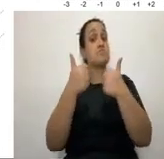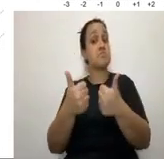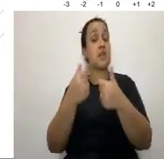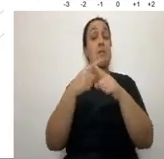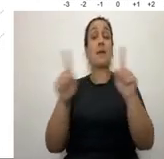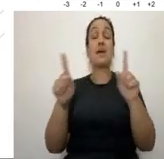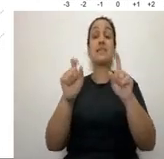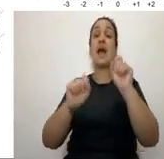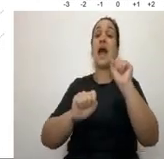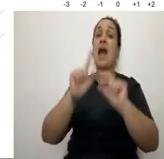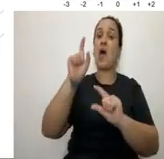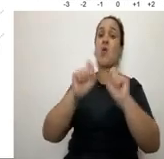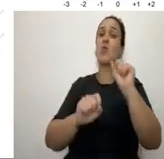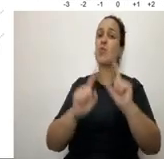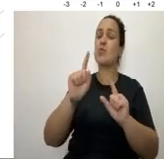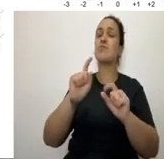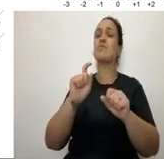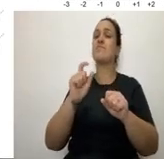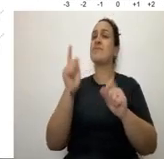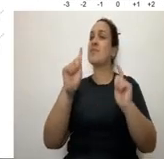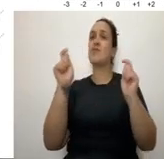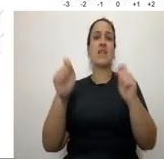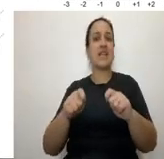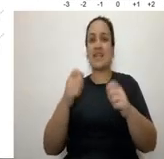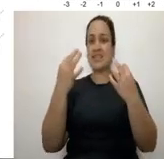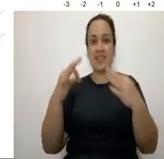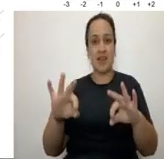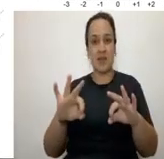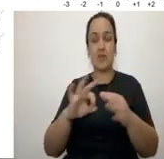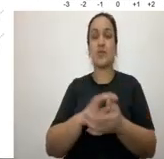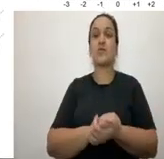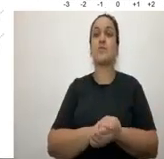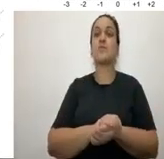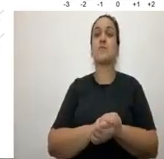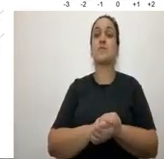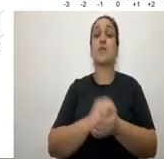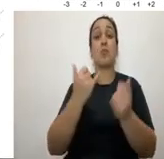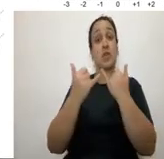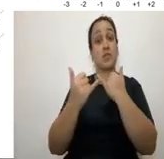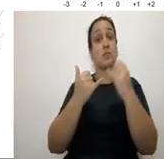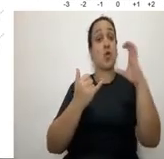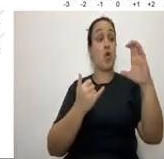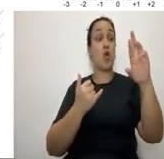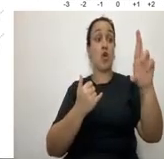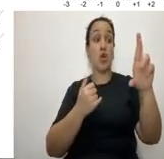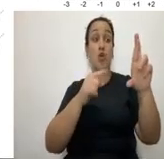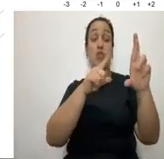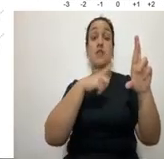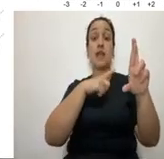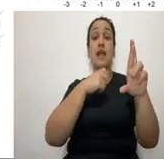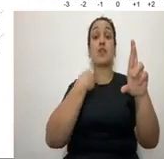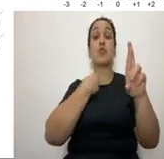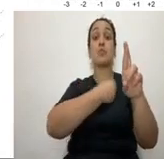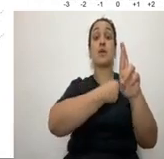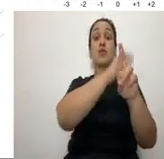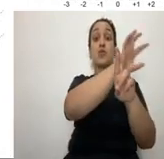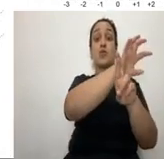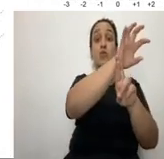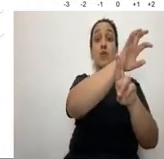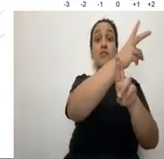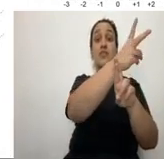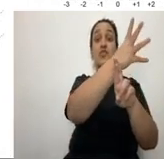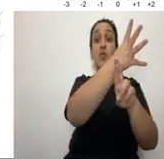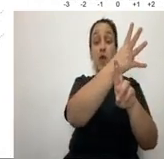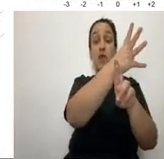método útil, né? Mas alguns vai fugir e a gente vai ver um exemplo agora, o cromo. O cromo tem